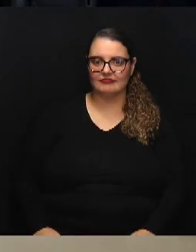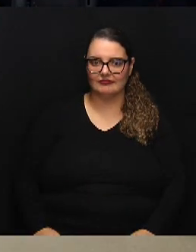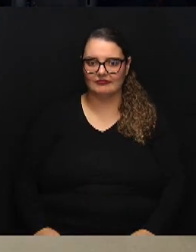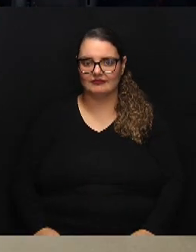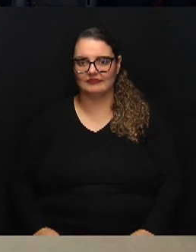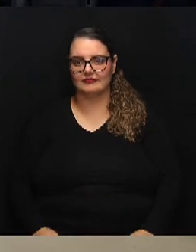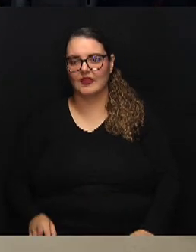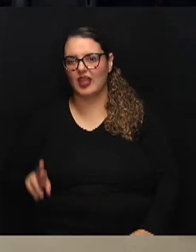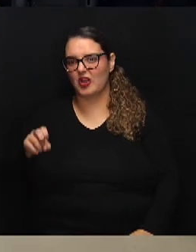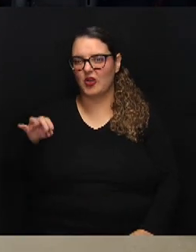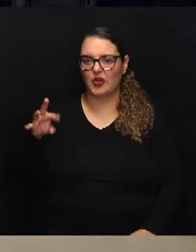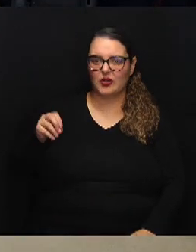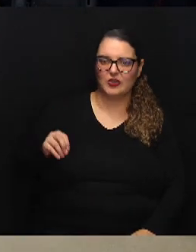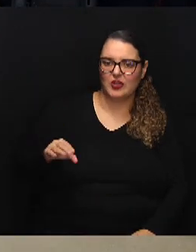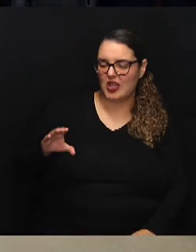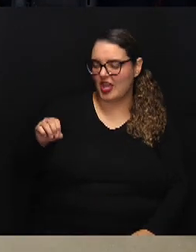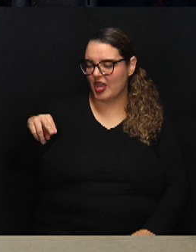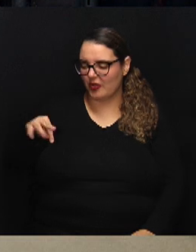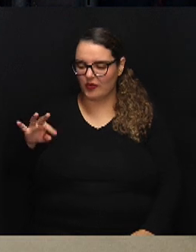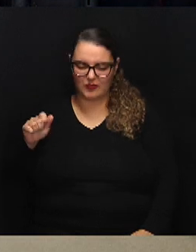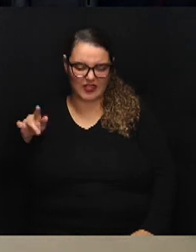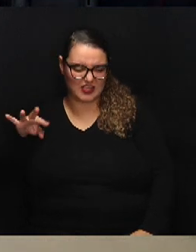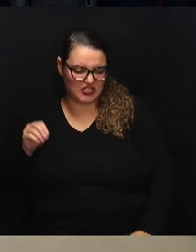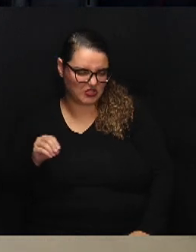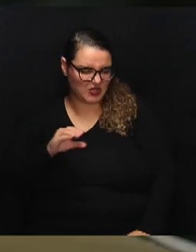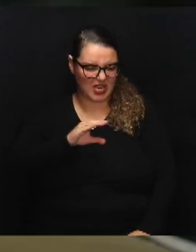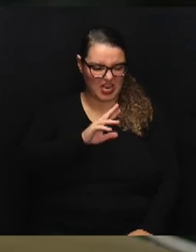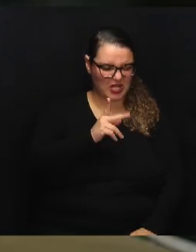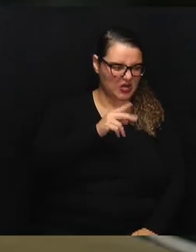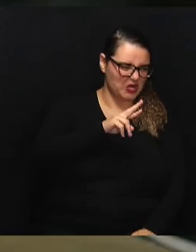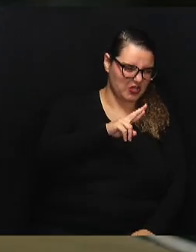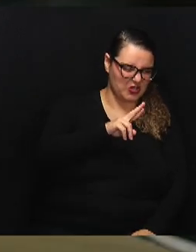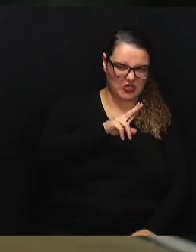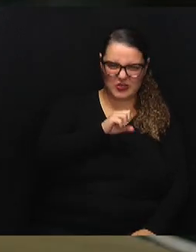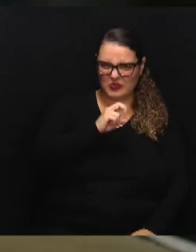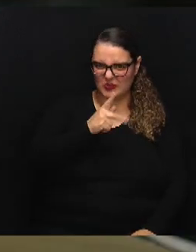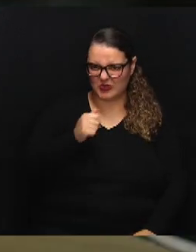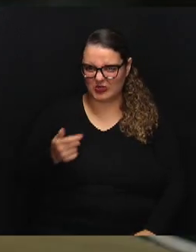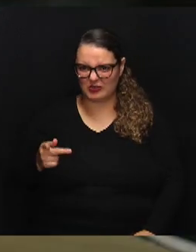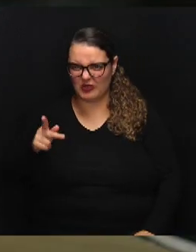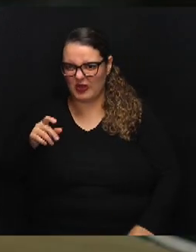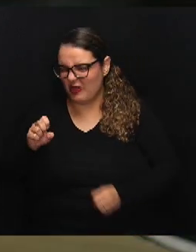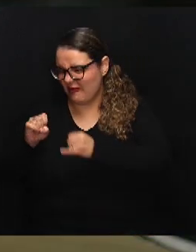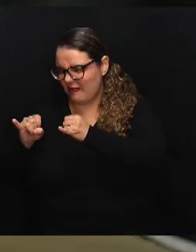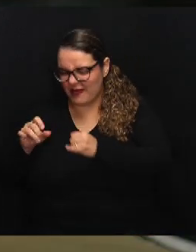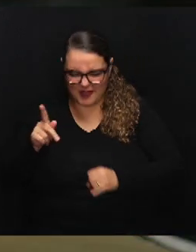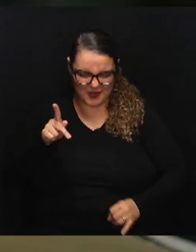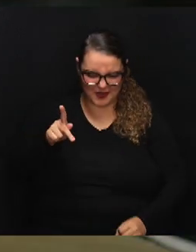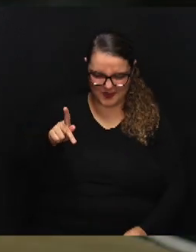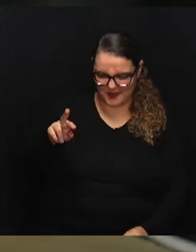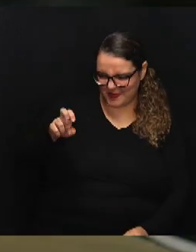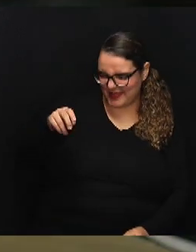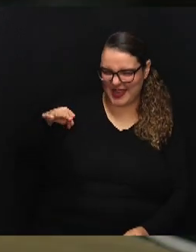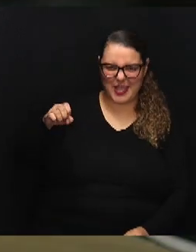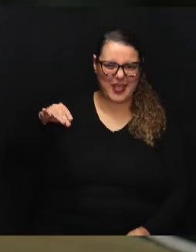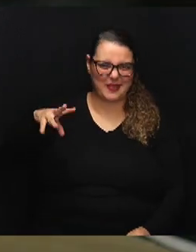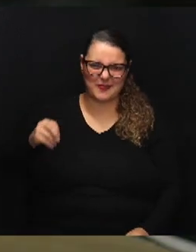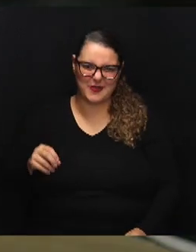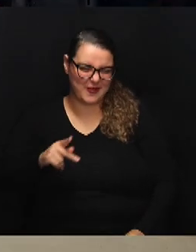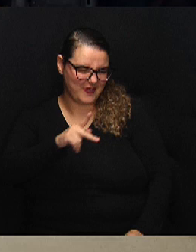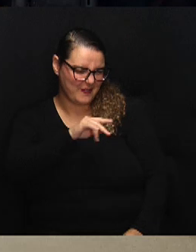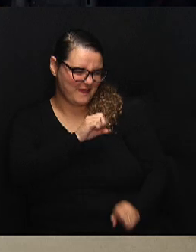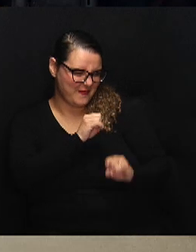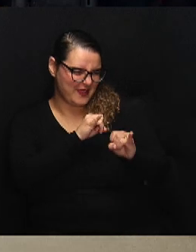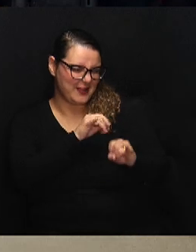É contatinho, né, assim, crush, é ficante, igual você falou, ficante prêmio, ficante master. Gente, eu